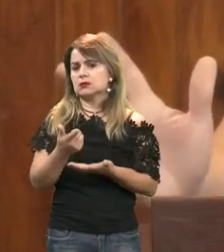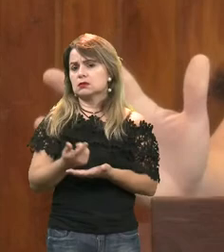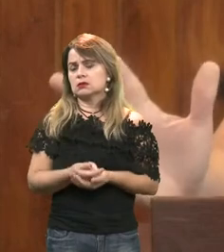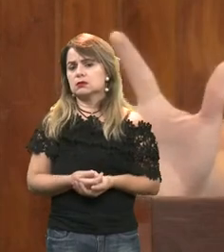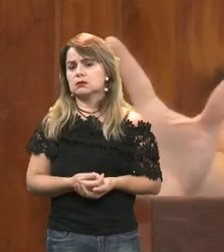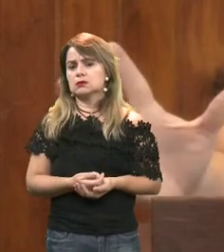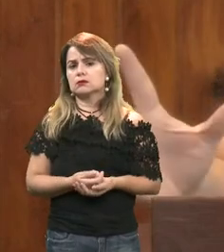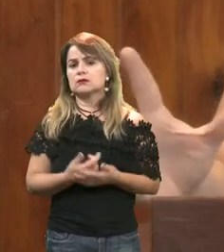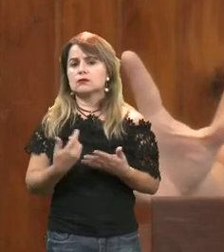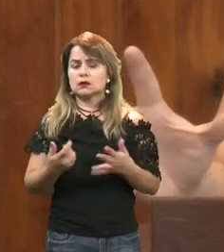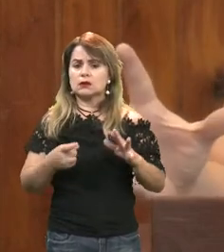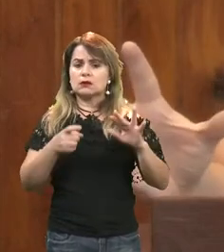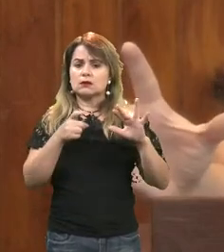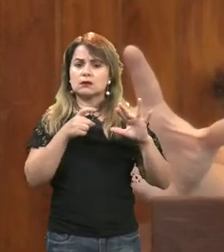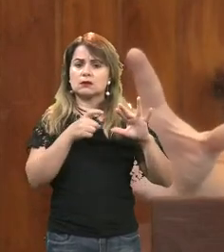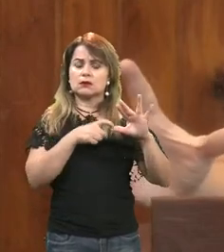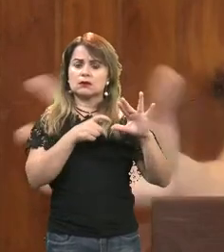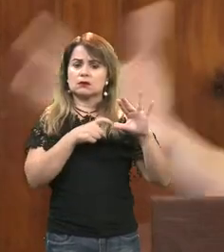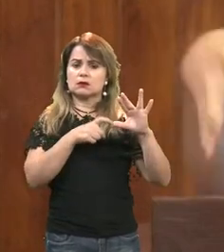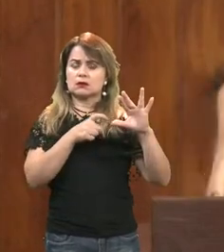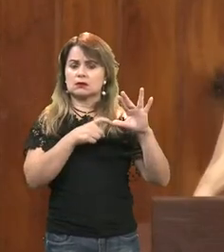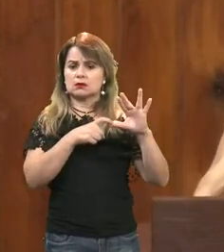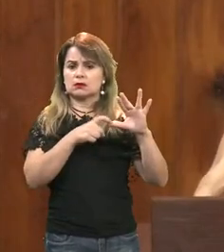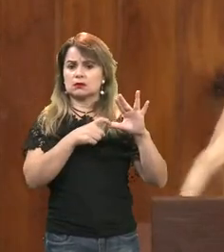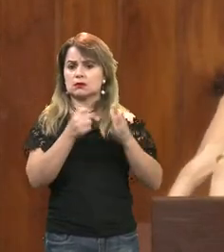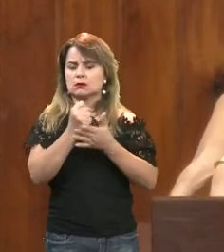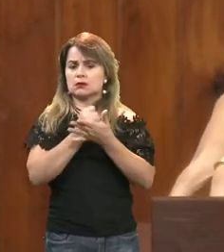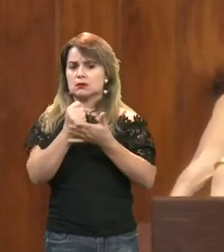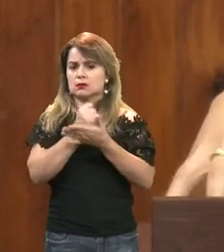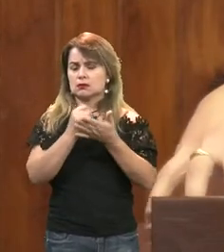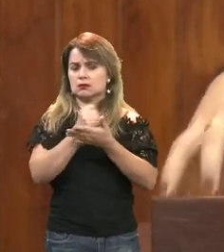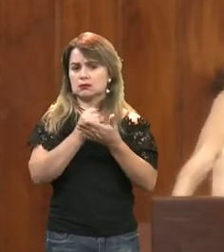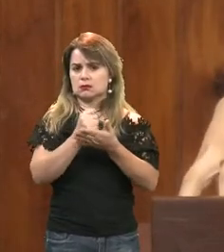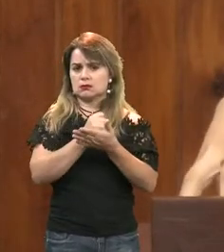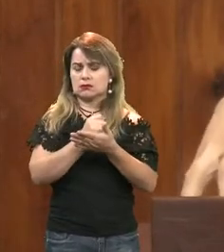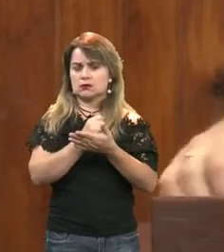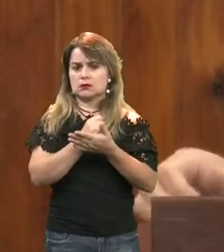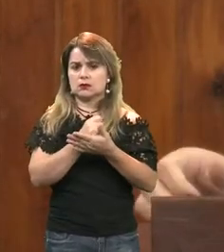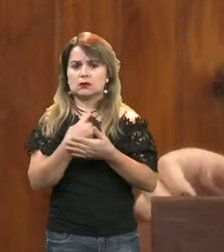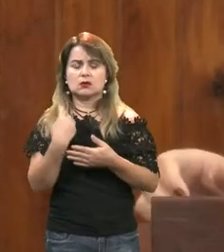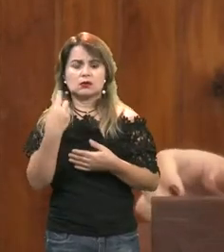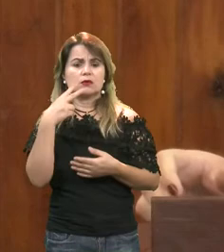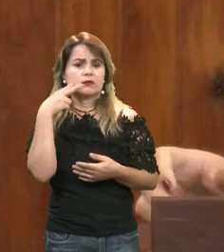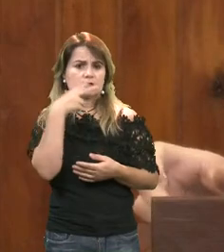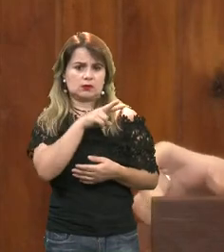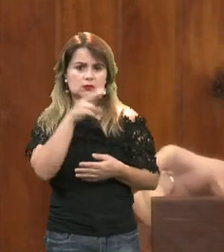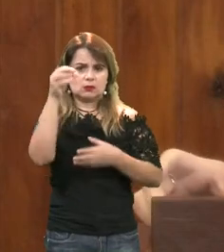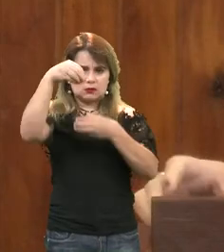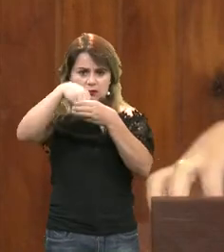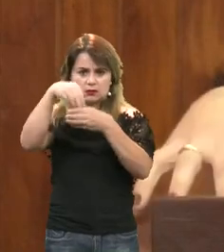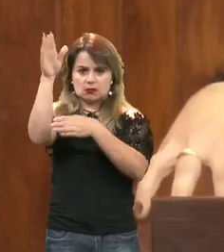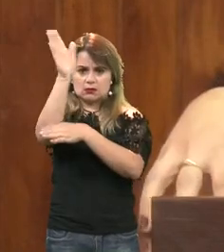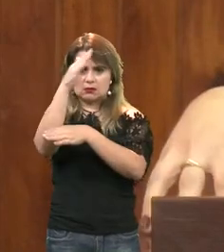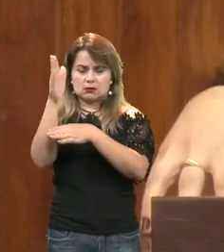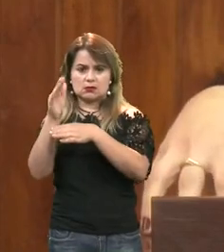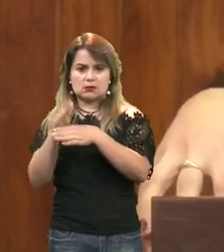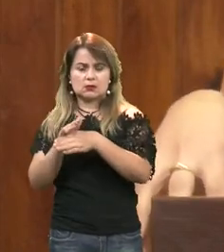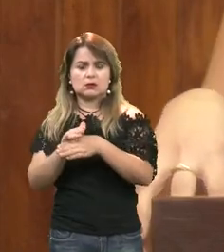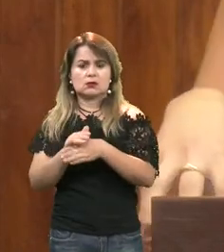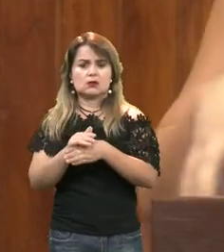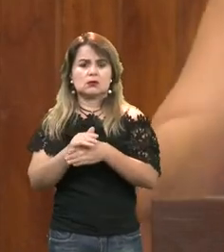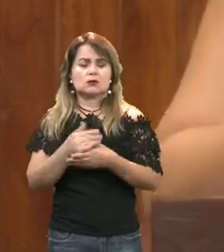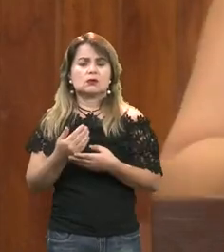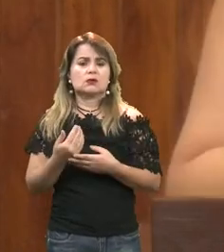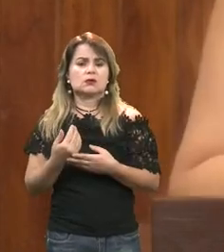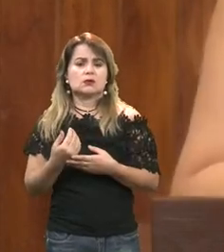A questão da cannabis medicinal, no nosso cenário jurídico brasileiro, é como se nós